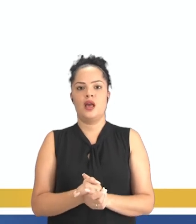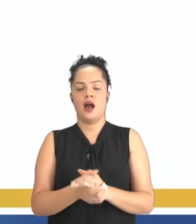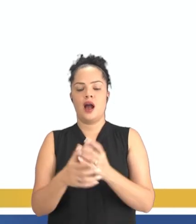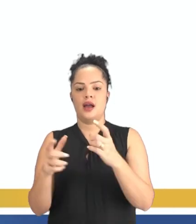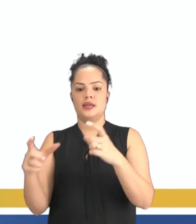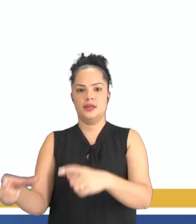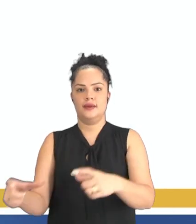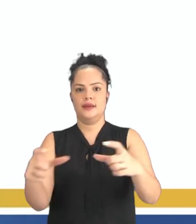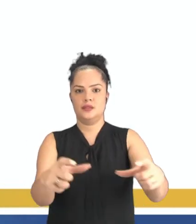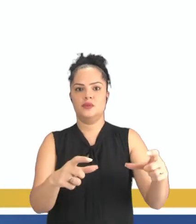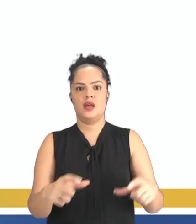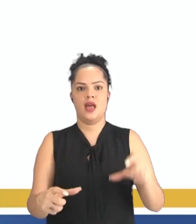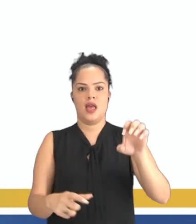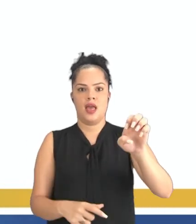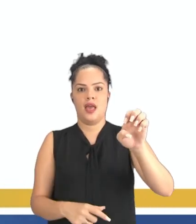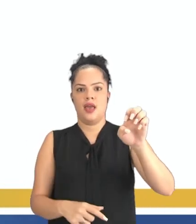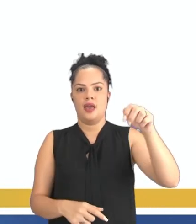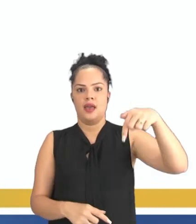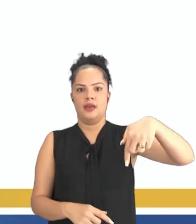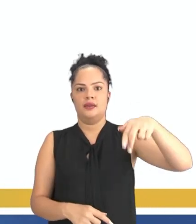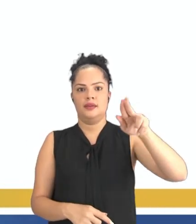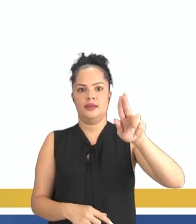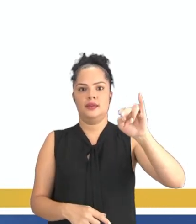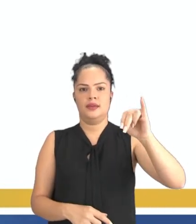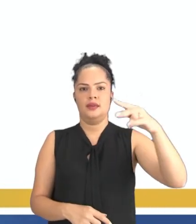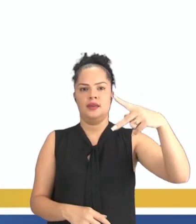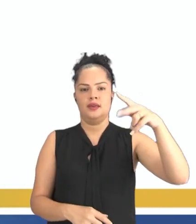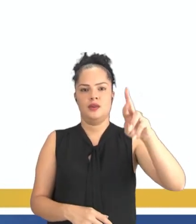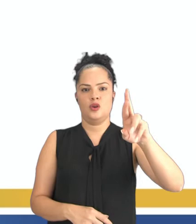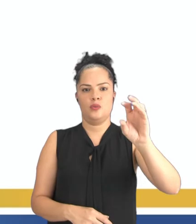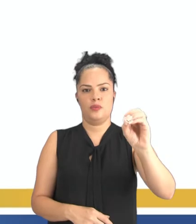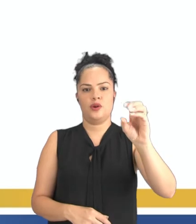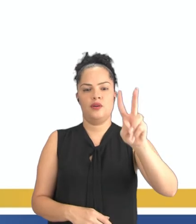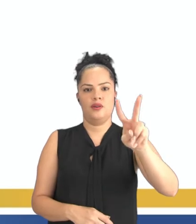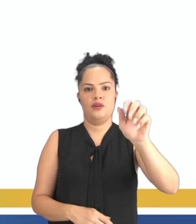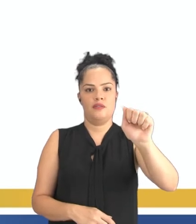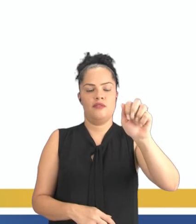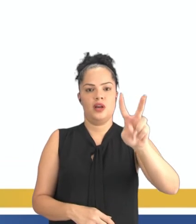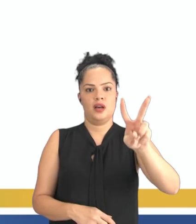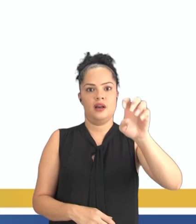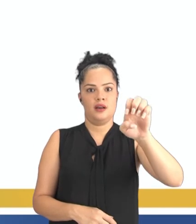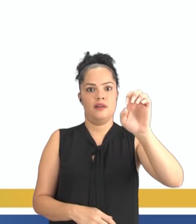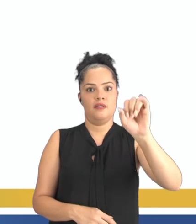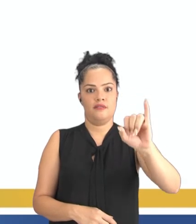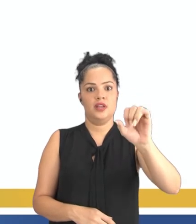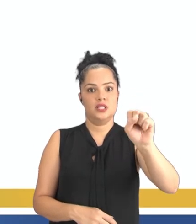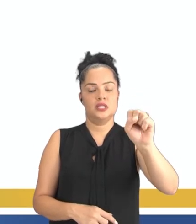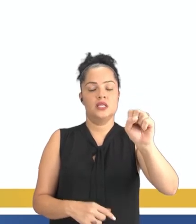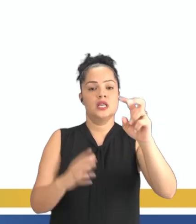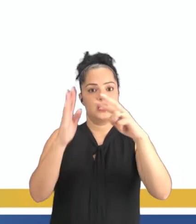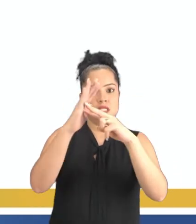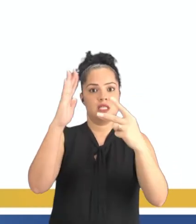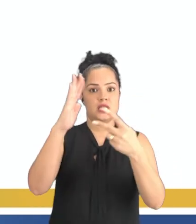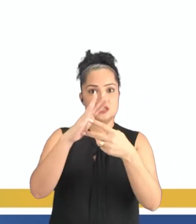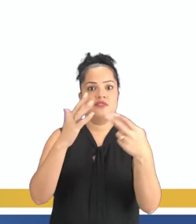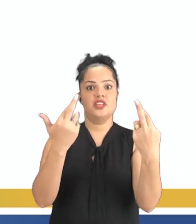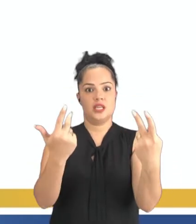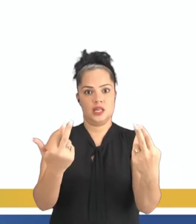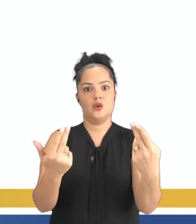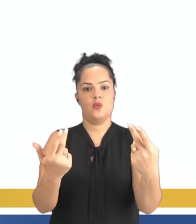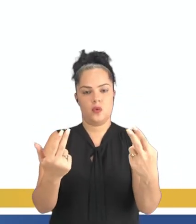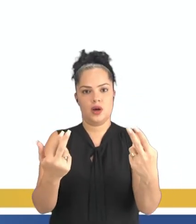Espaços equiprováveis. A ideia de equiprovável é uma ideia de igual, tá, gente? Então, vamos lá. É denominado